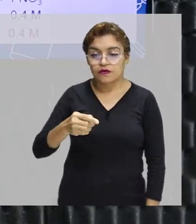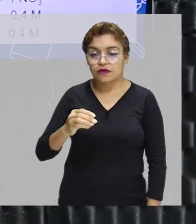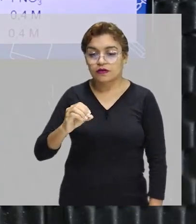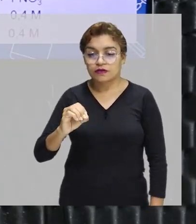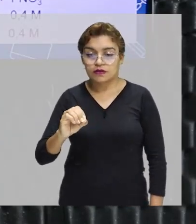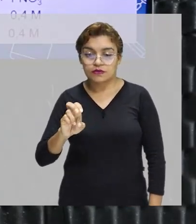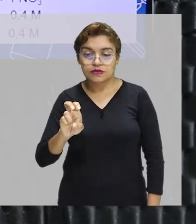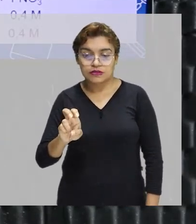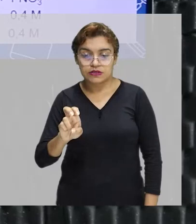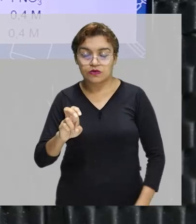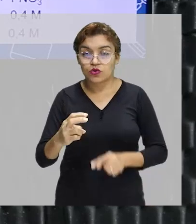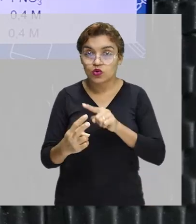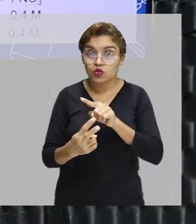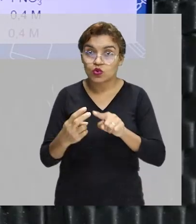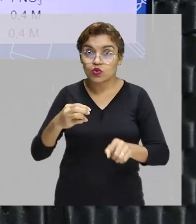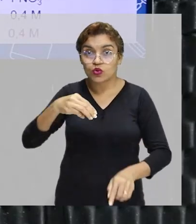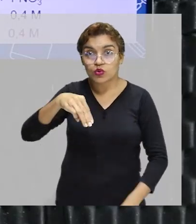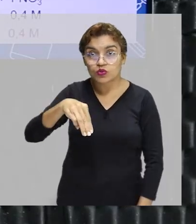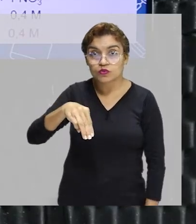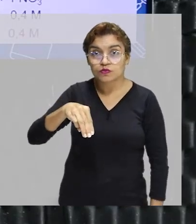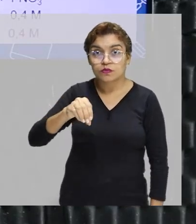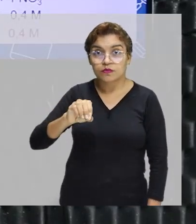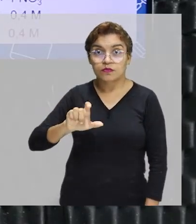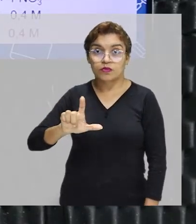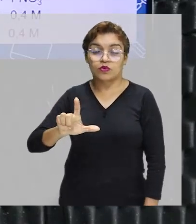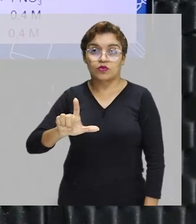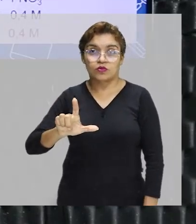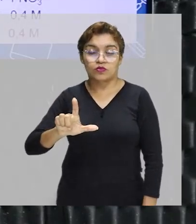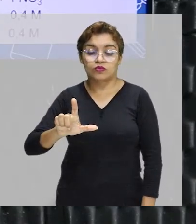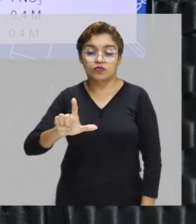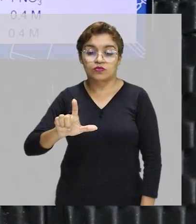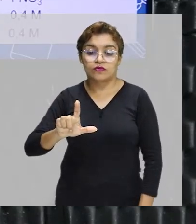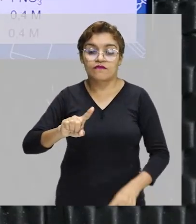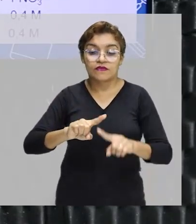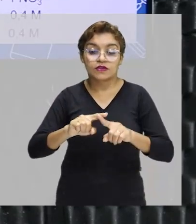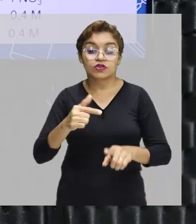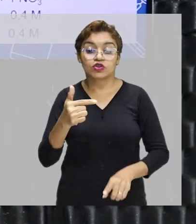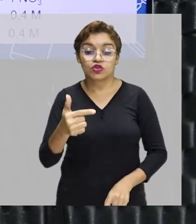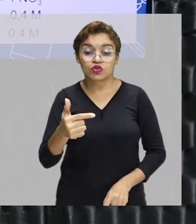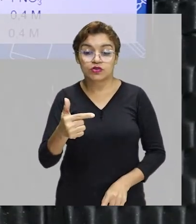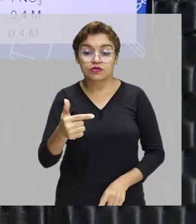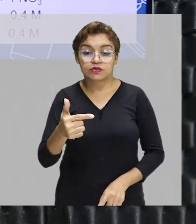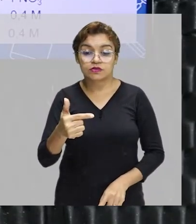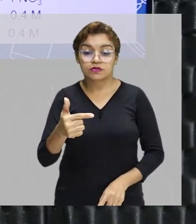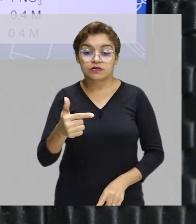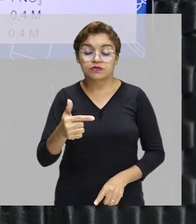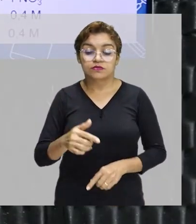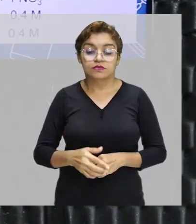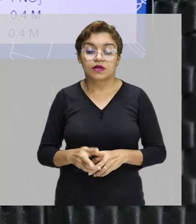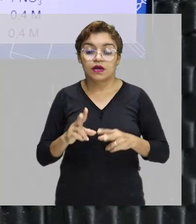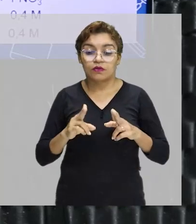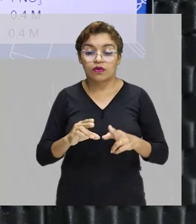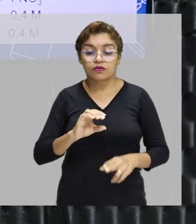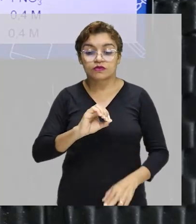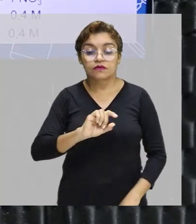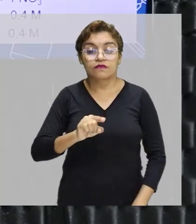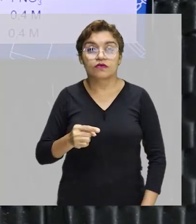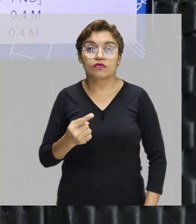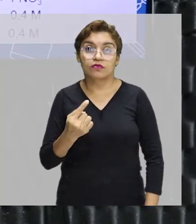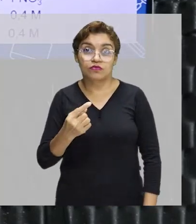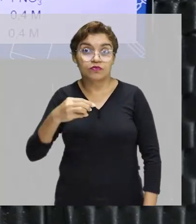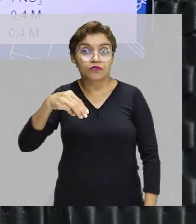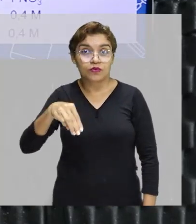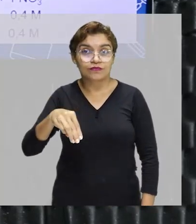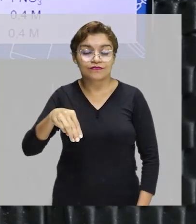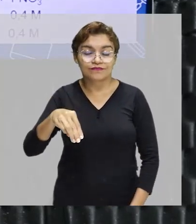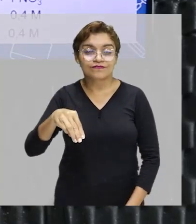Então, eu tenho que multiplicar essa concentração por 2. 2 vezes 0,05, 0,1 mol,